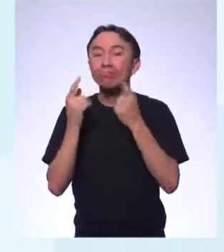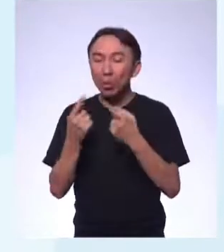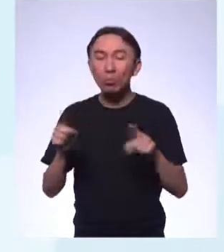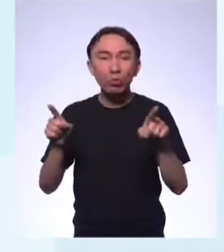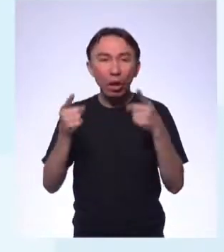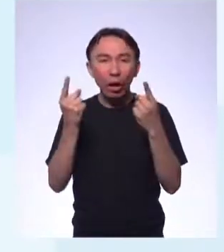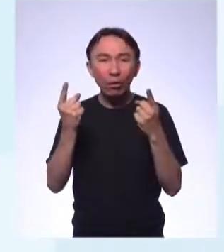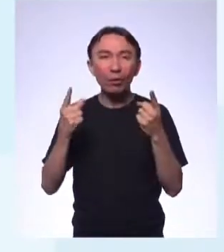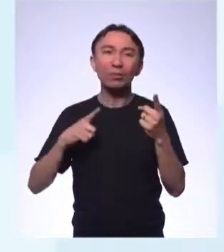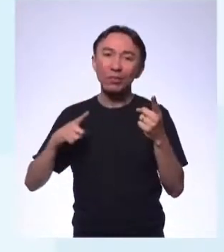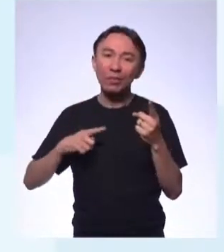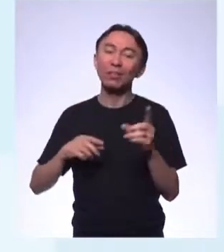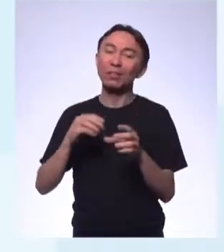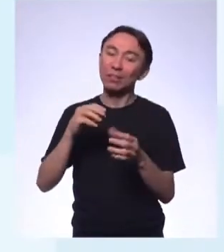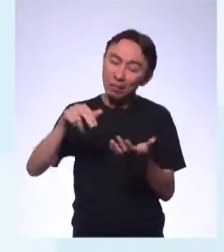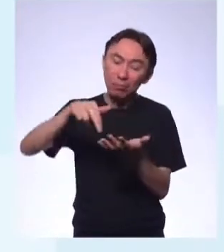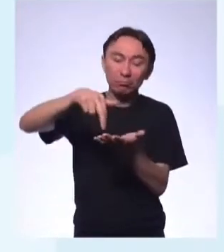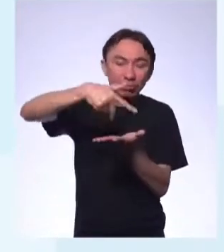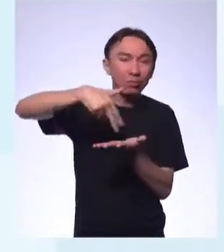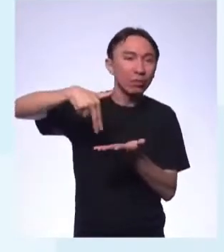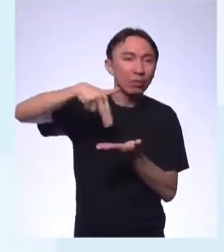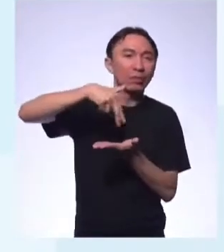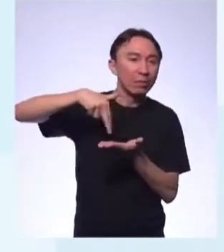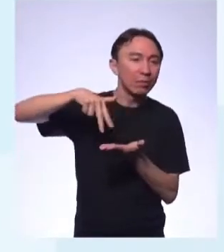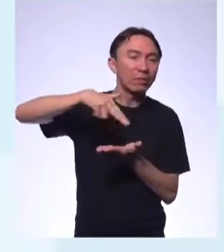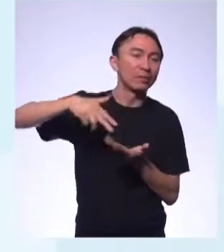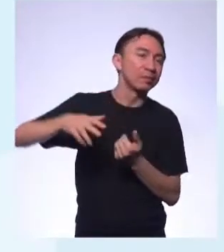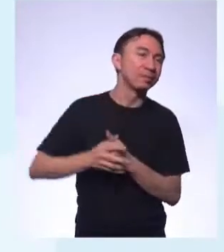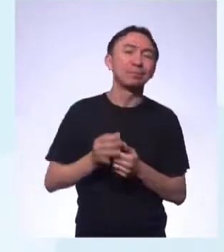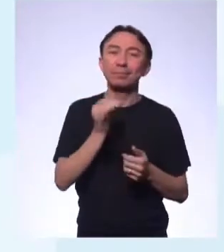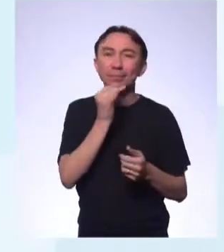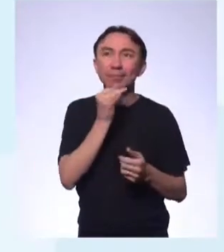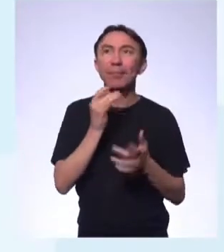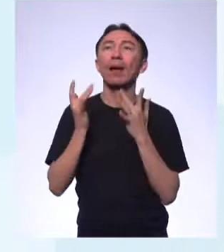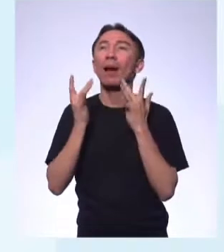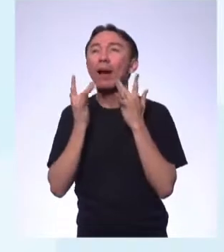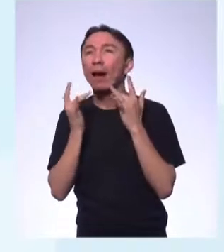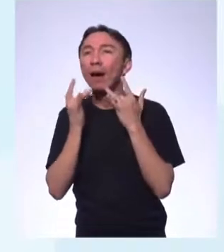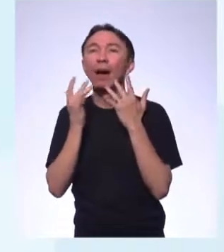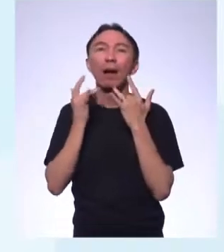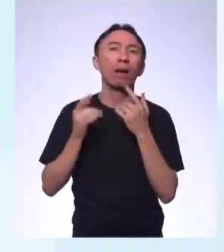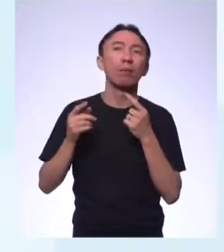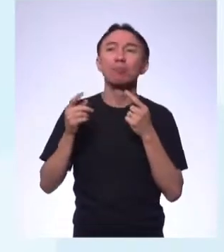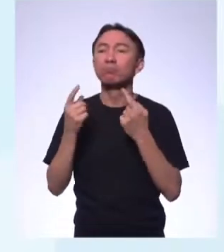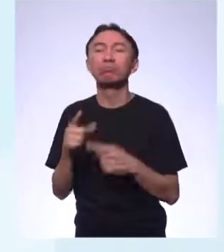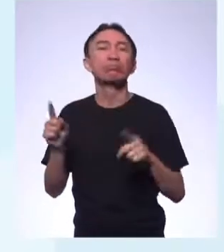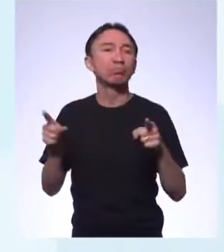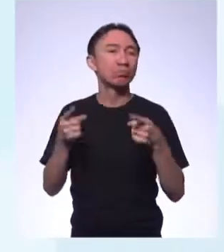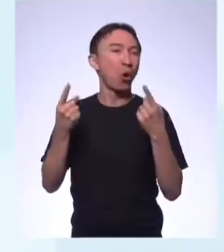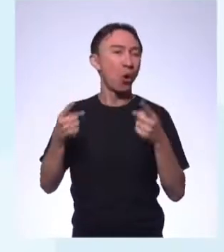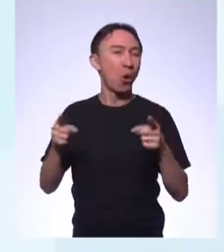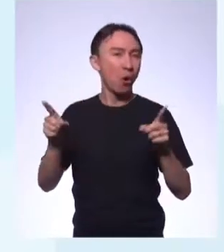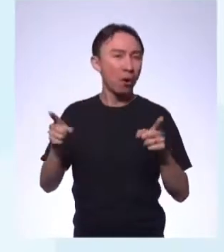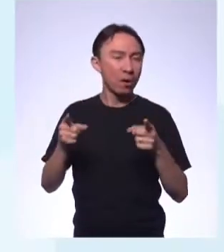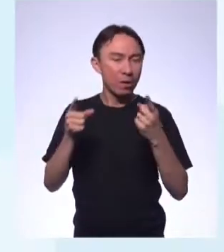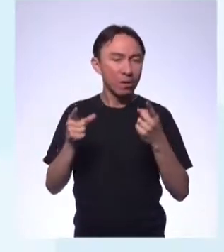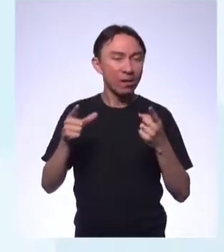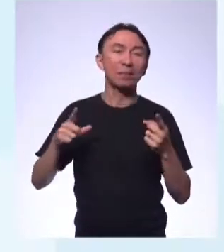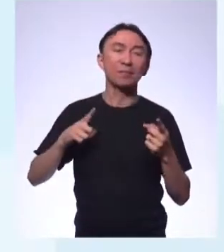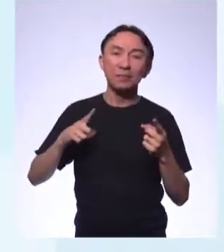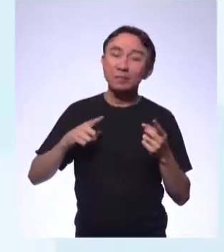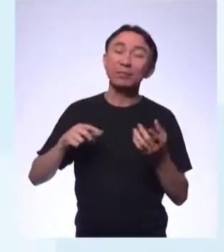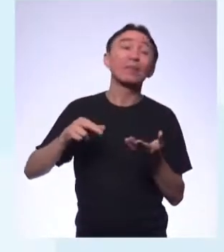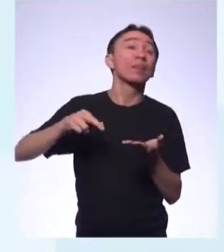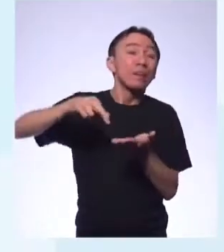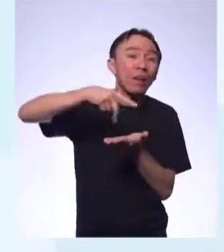coreográficos. Ou seja, se eu tenho uma peça musical, né, geralmente, né, uma ópera musicada, né, tá? Então,